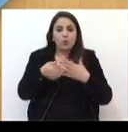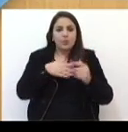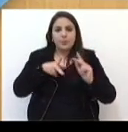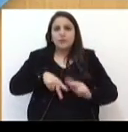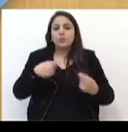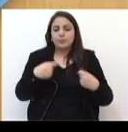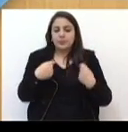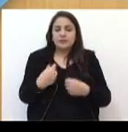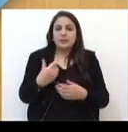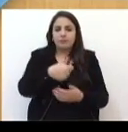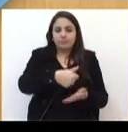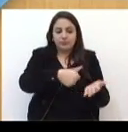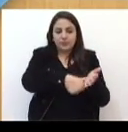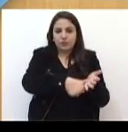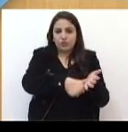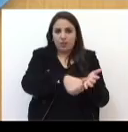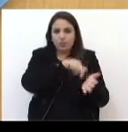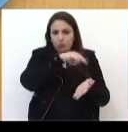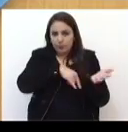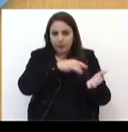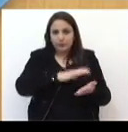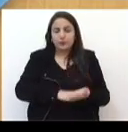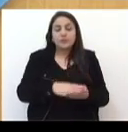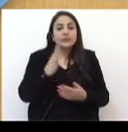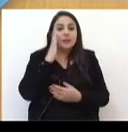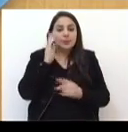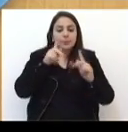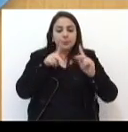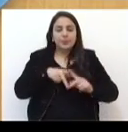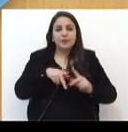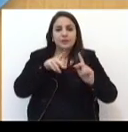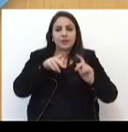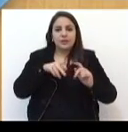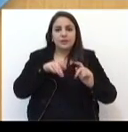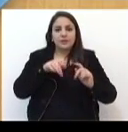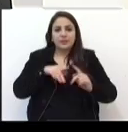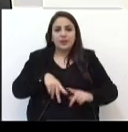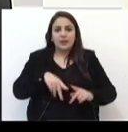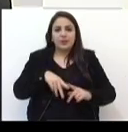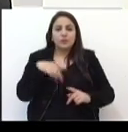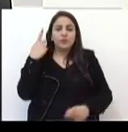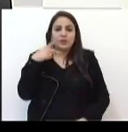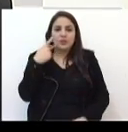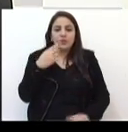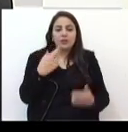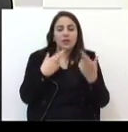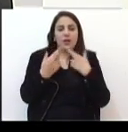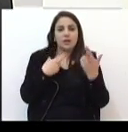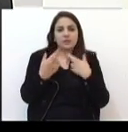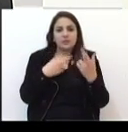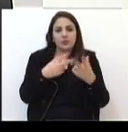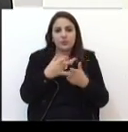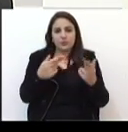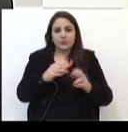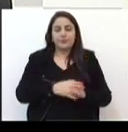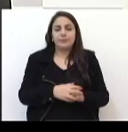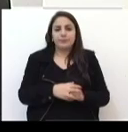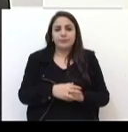apresentar documentação. Saiba o que pensam os parlamentares sobre a medida. O país ele caminha no sentido